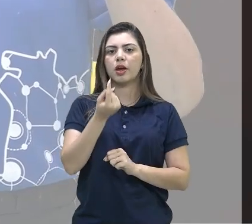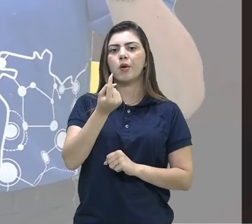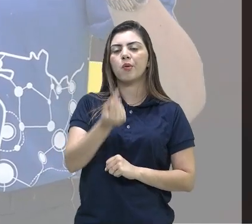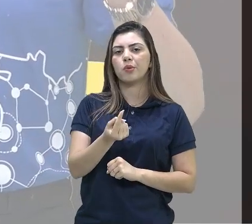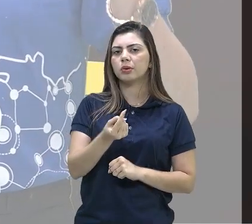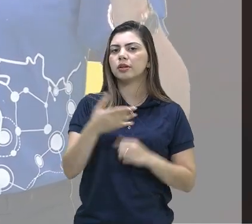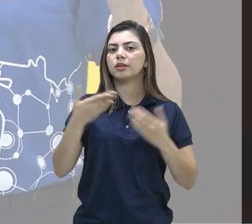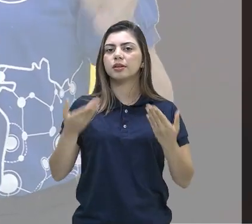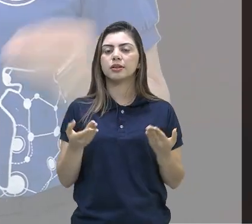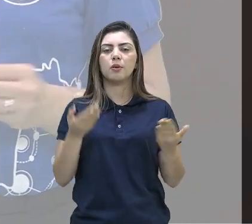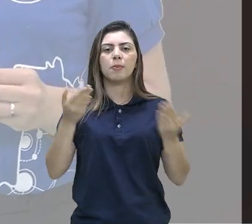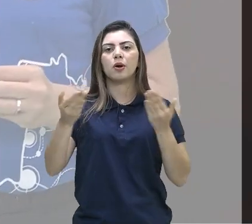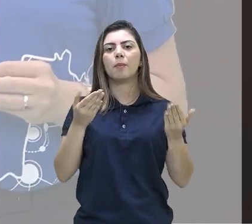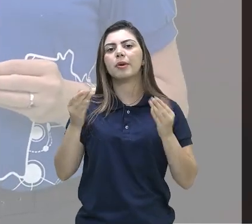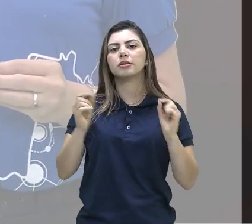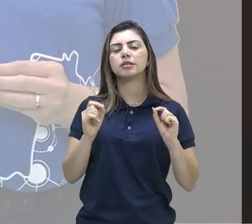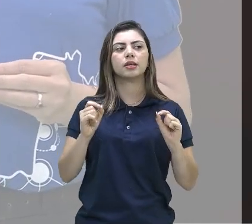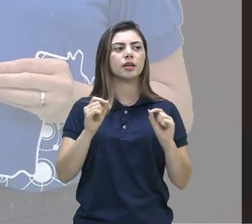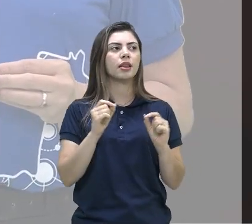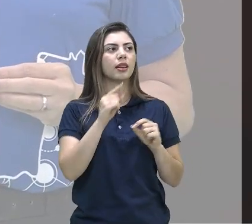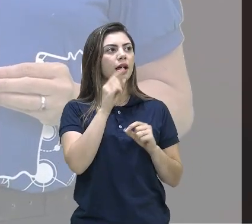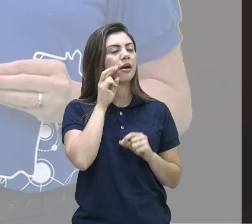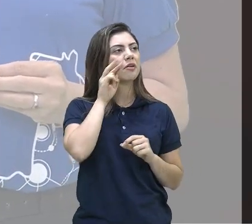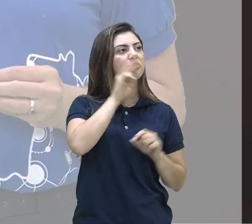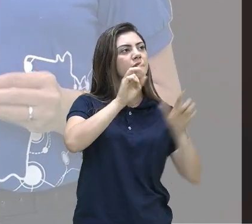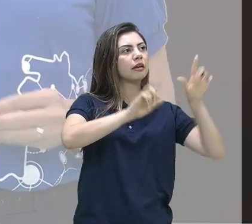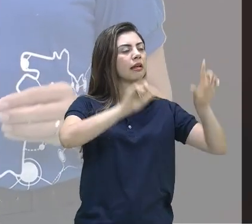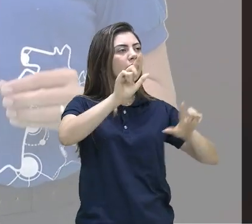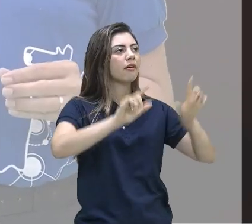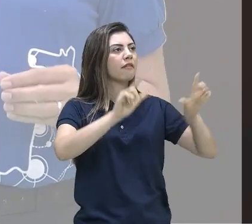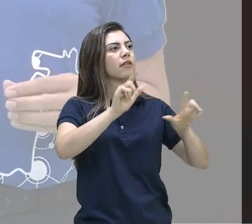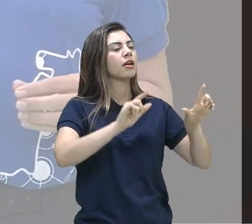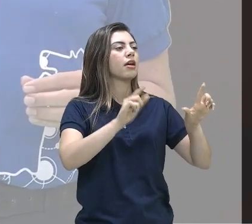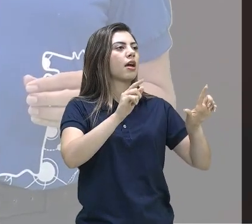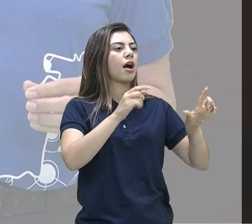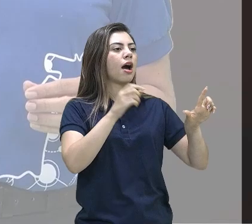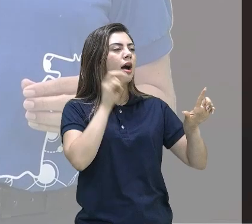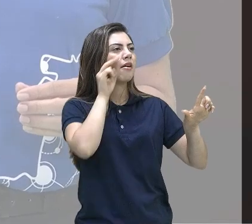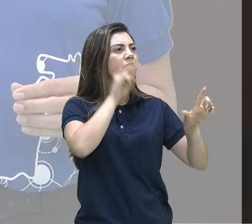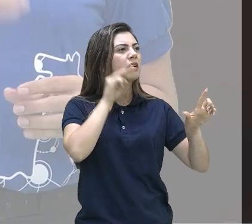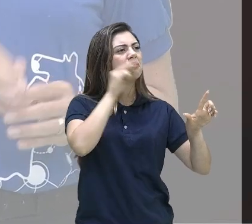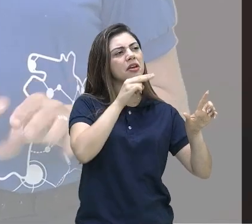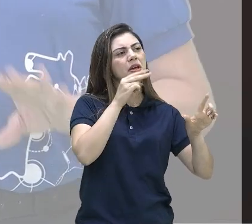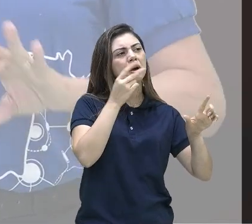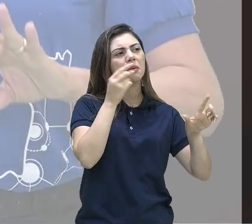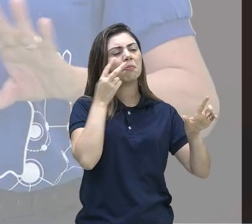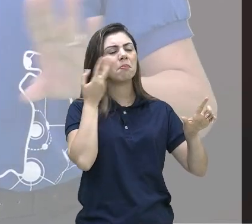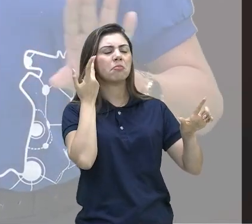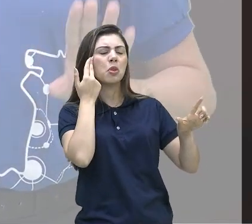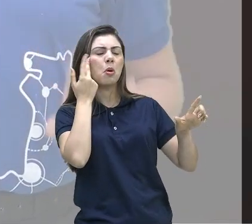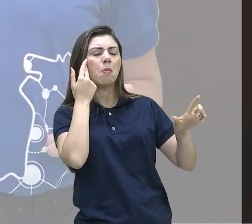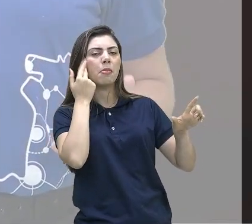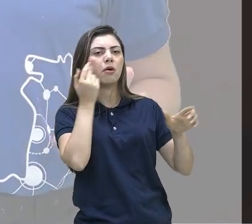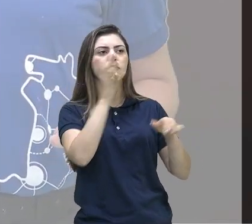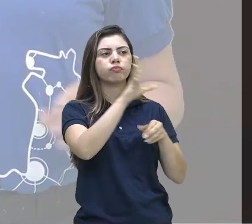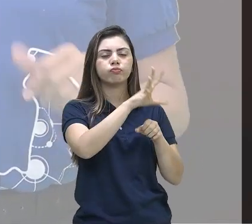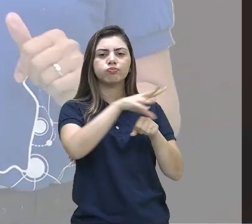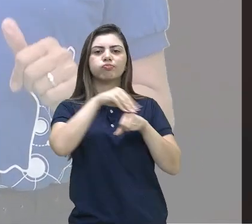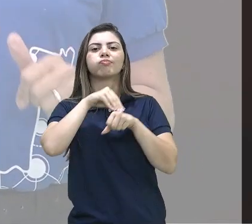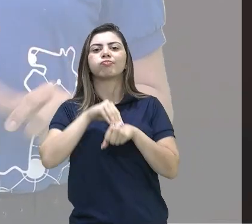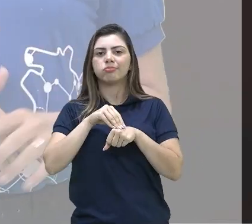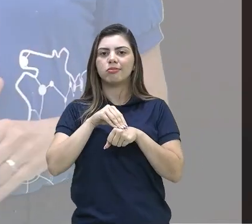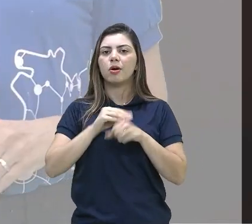Tudo é igual. Exatamente. Todo mundo usando a mesma